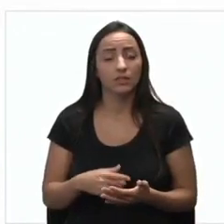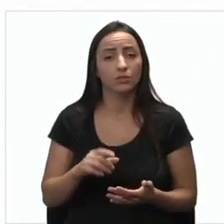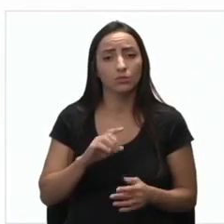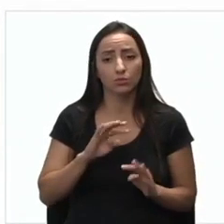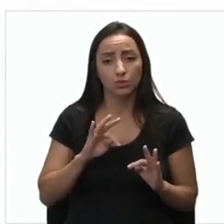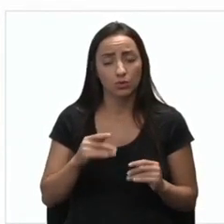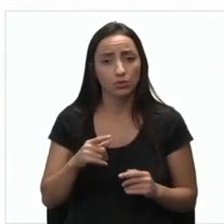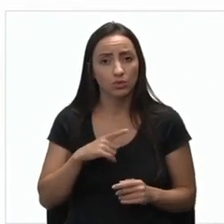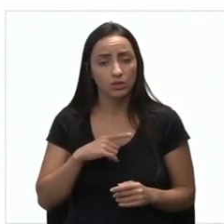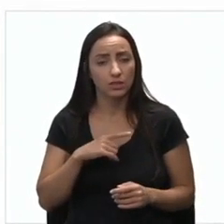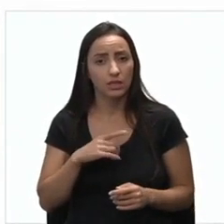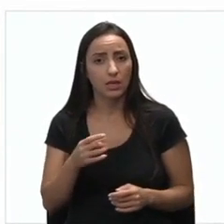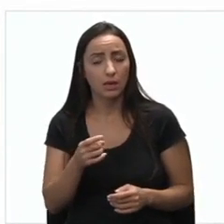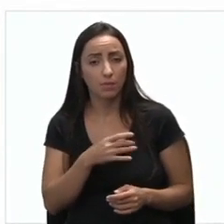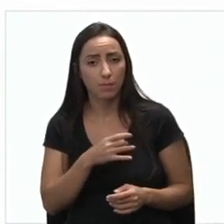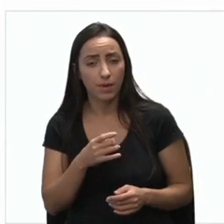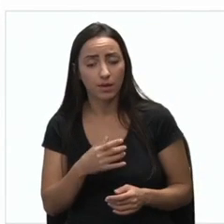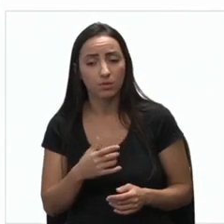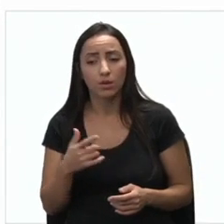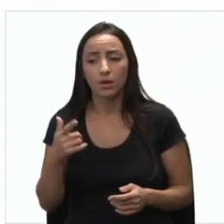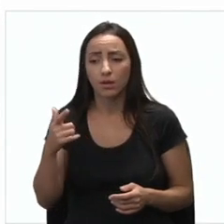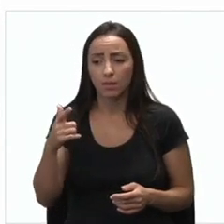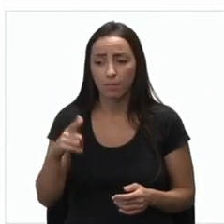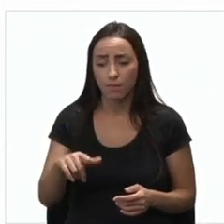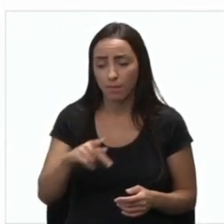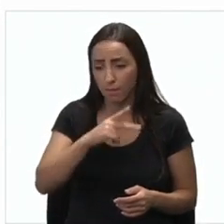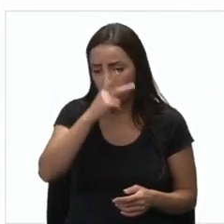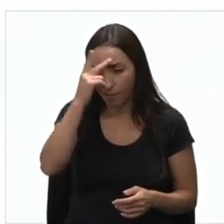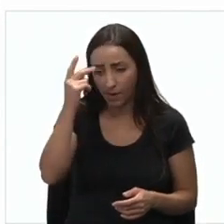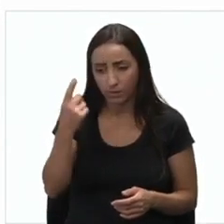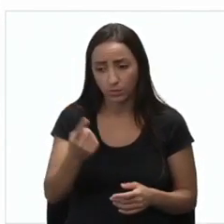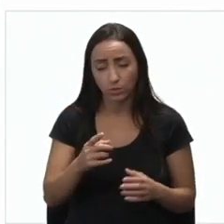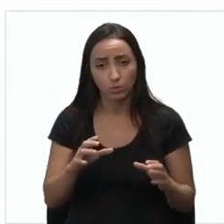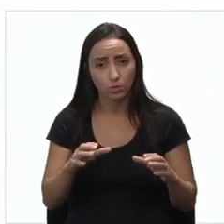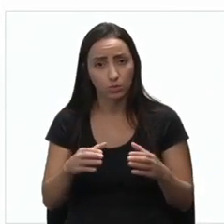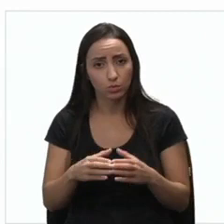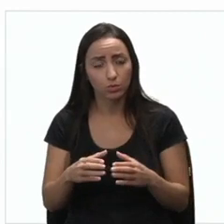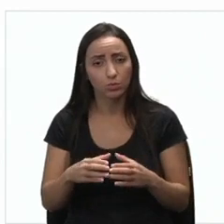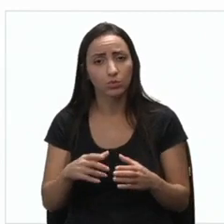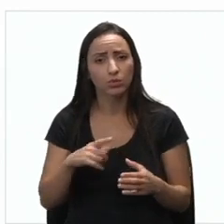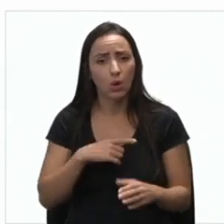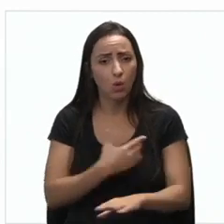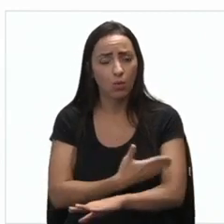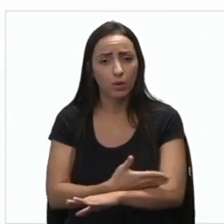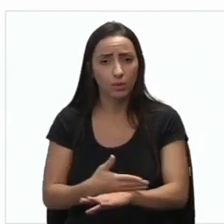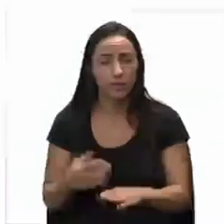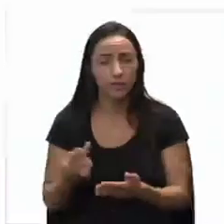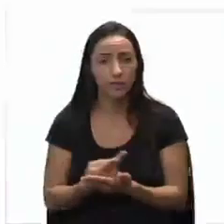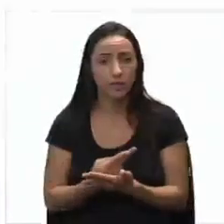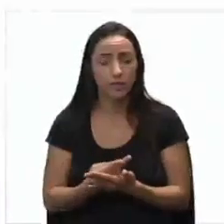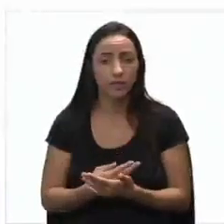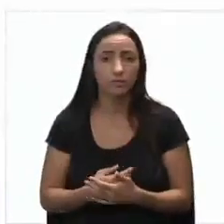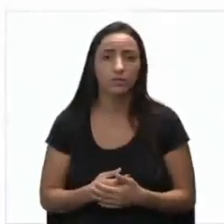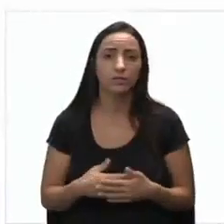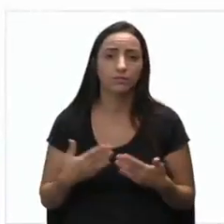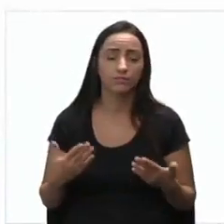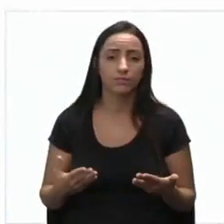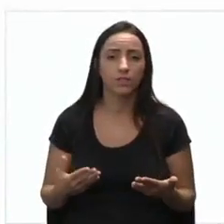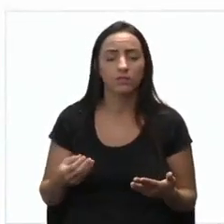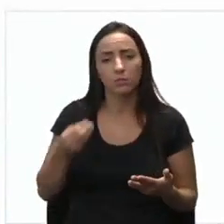comportamento prejudicial ao grupo. Então, vamos ajudá-los a retomar as boas